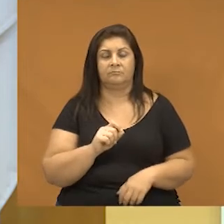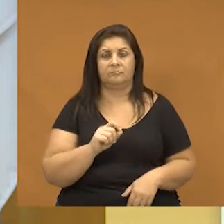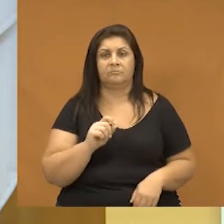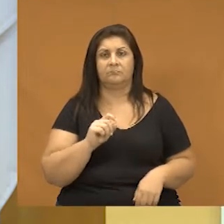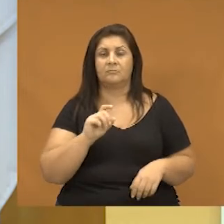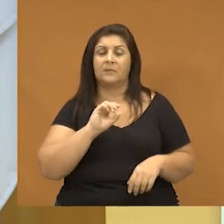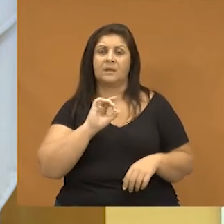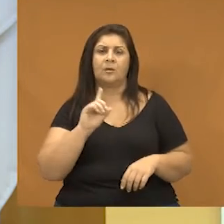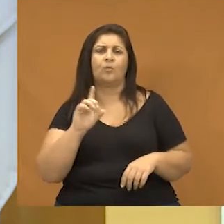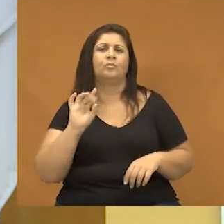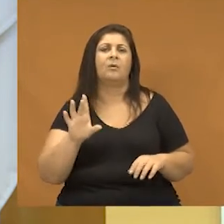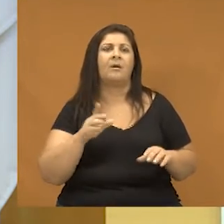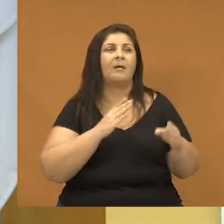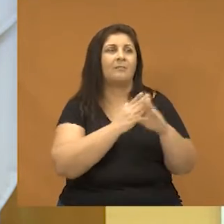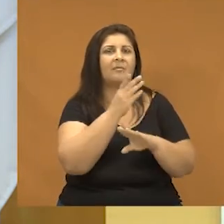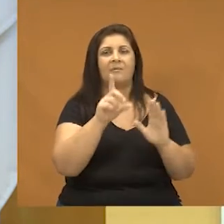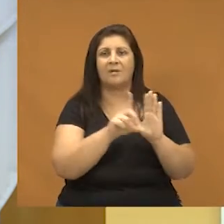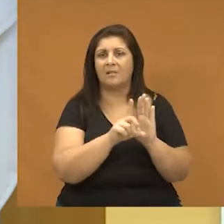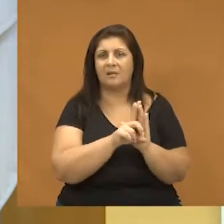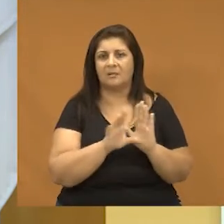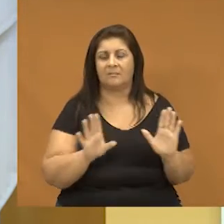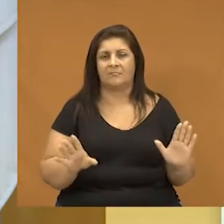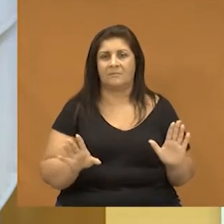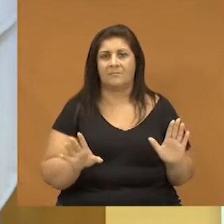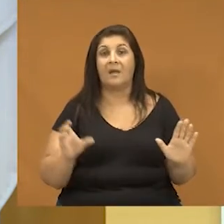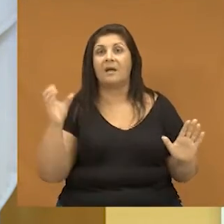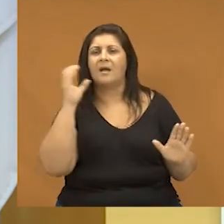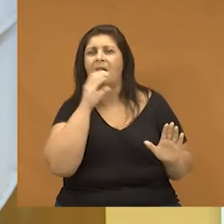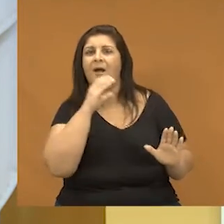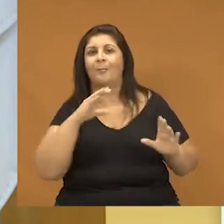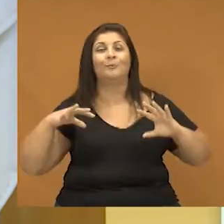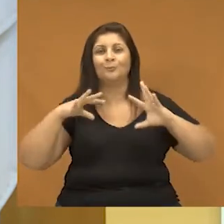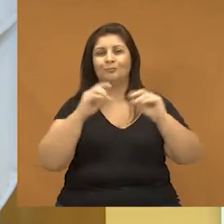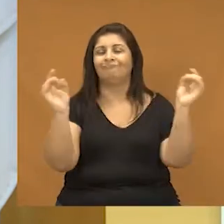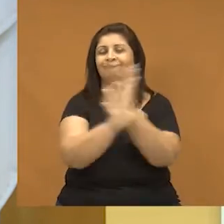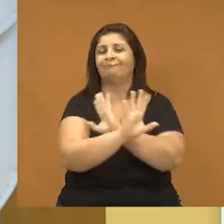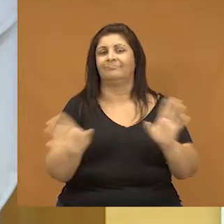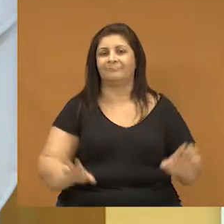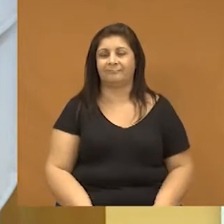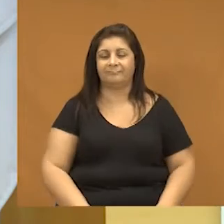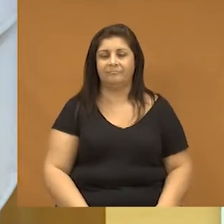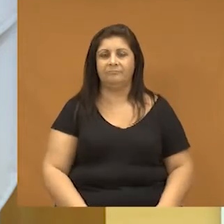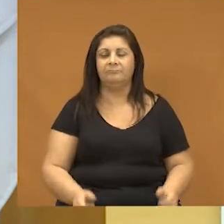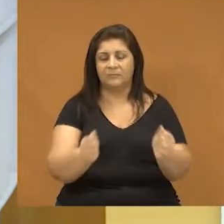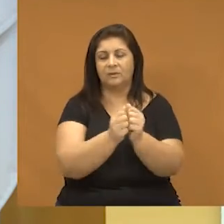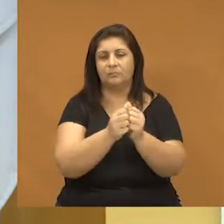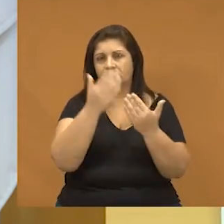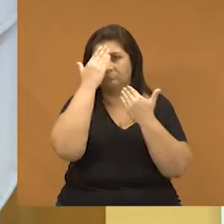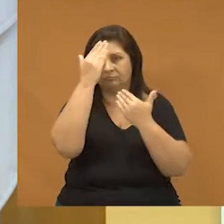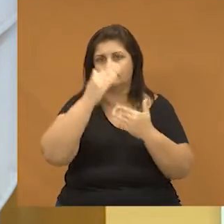fazendo uma lei, aprovando uma lei, que da noite para o dia essas coisas vão resolver. Derbal, estamos juntos aí.